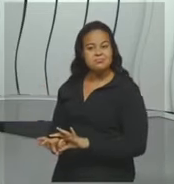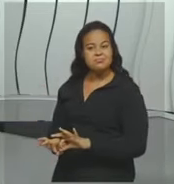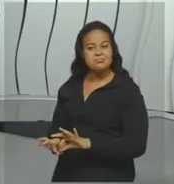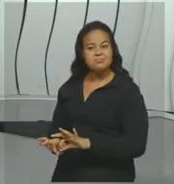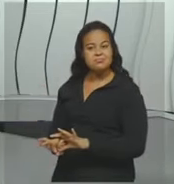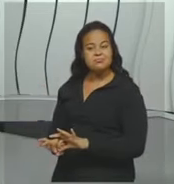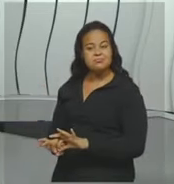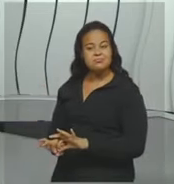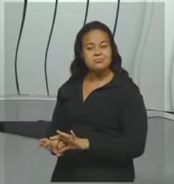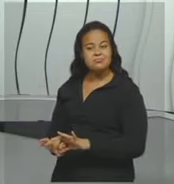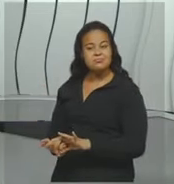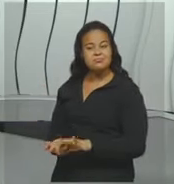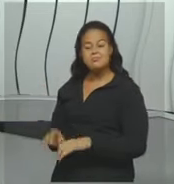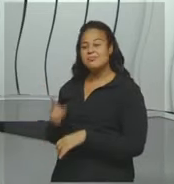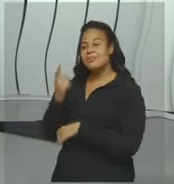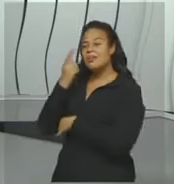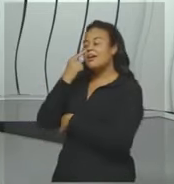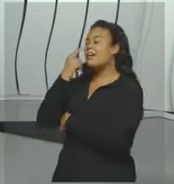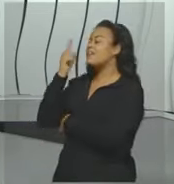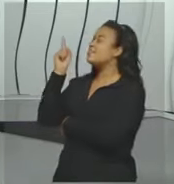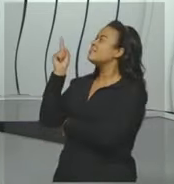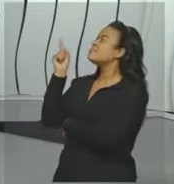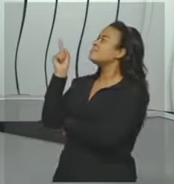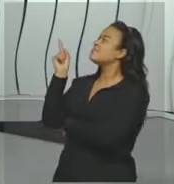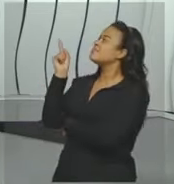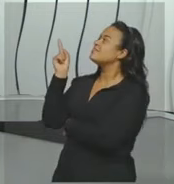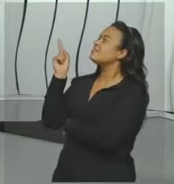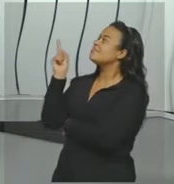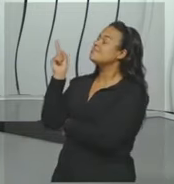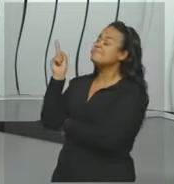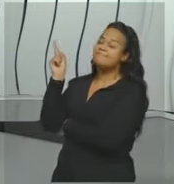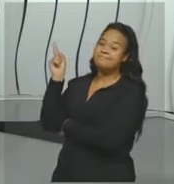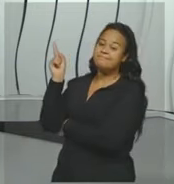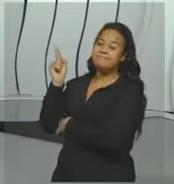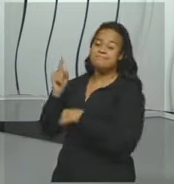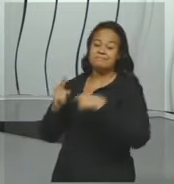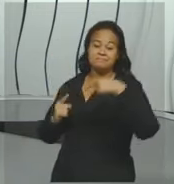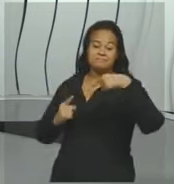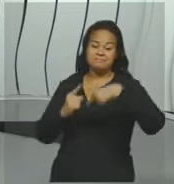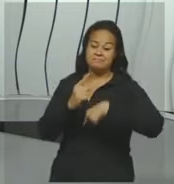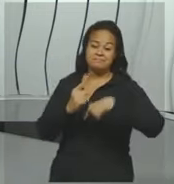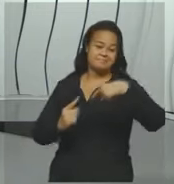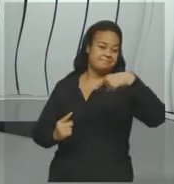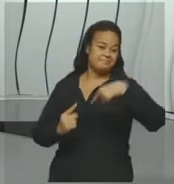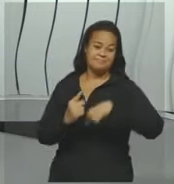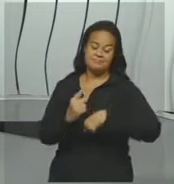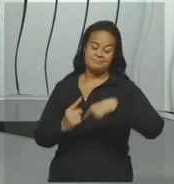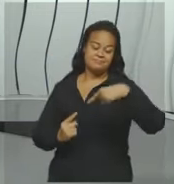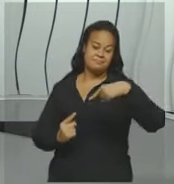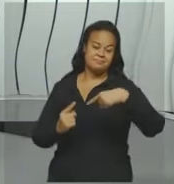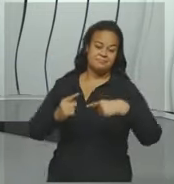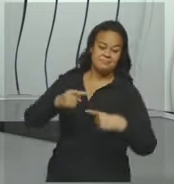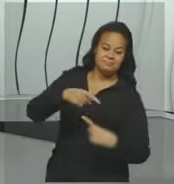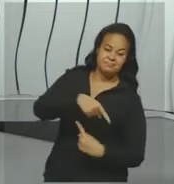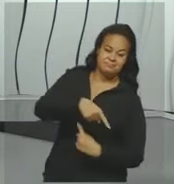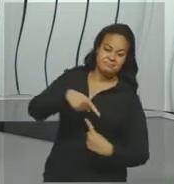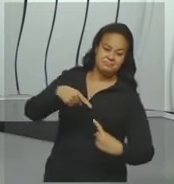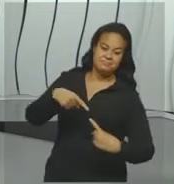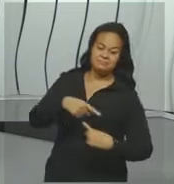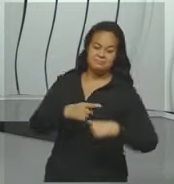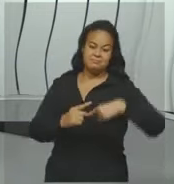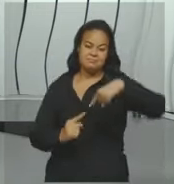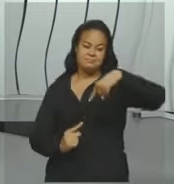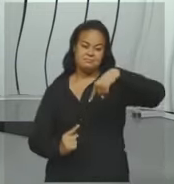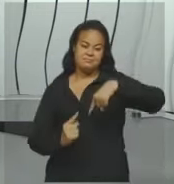neste sentido, ou neste sentido. Então, está aí um plano